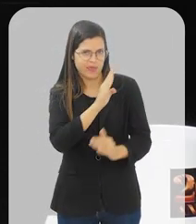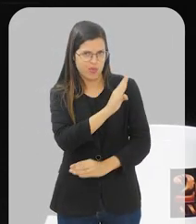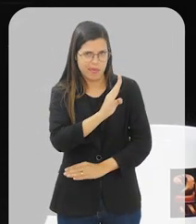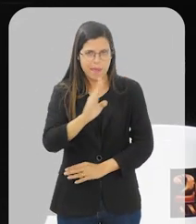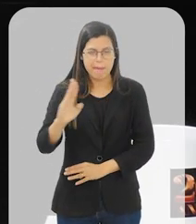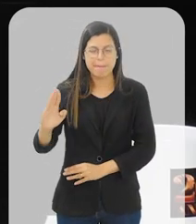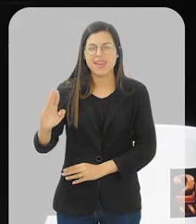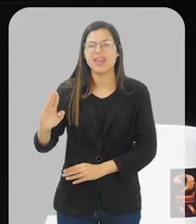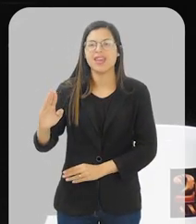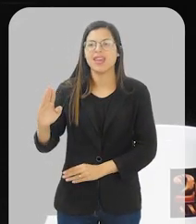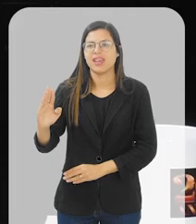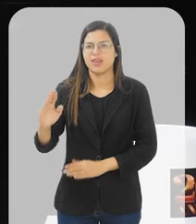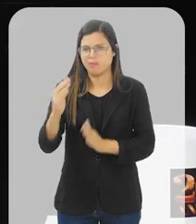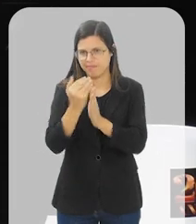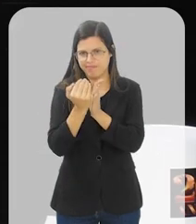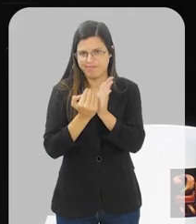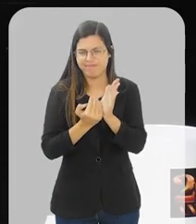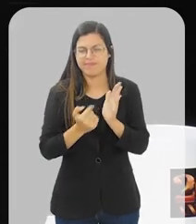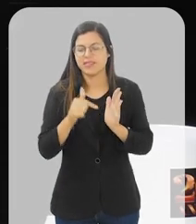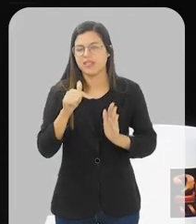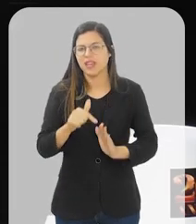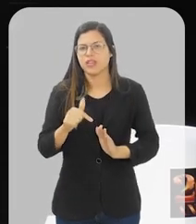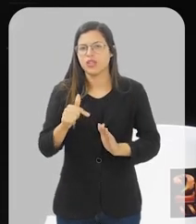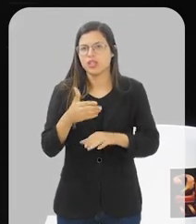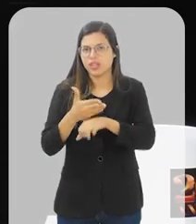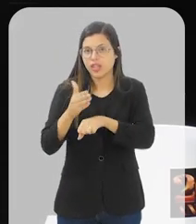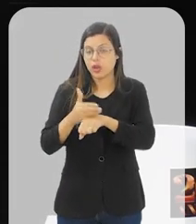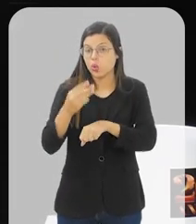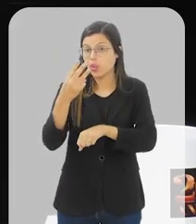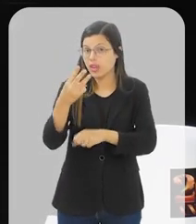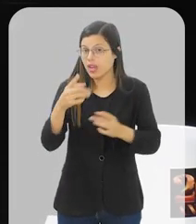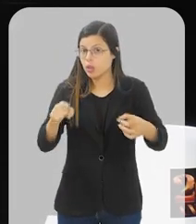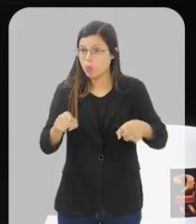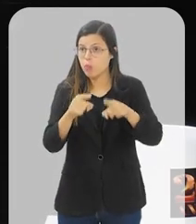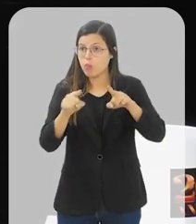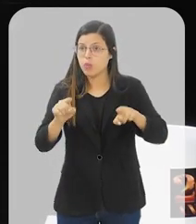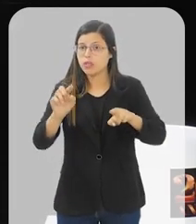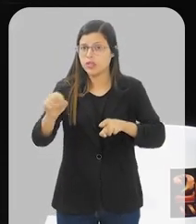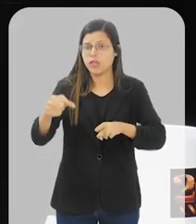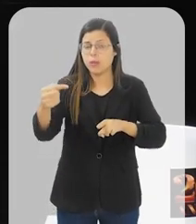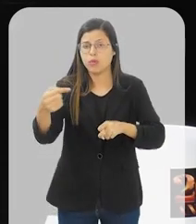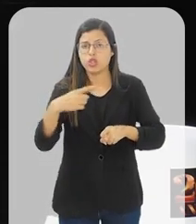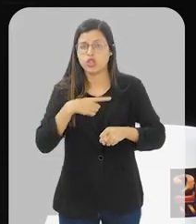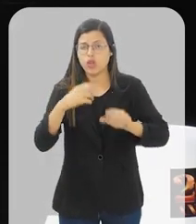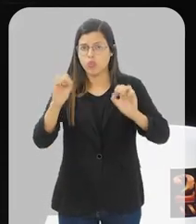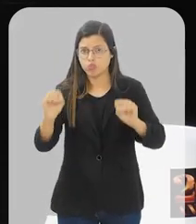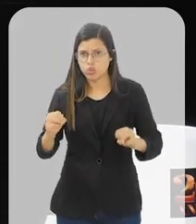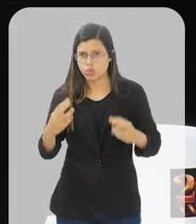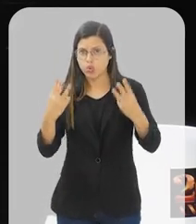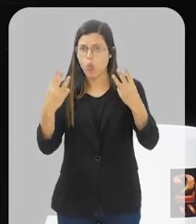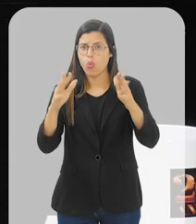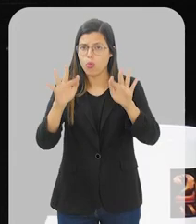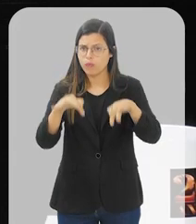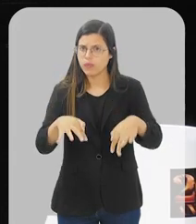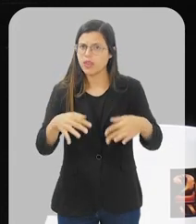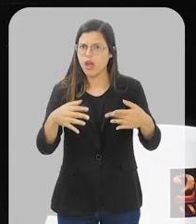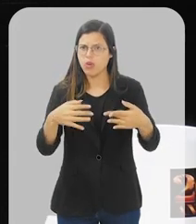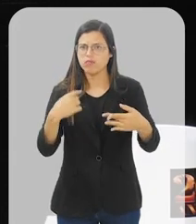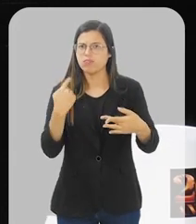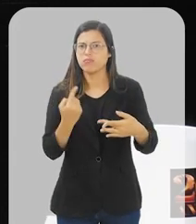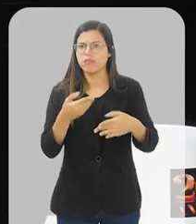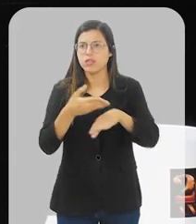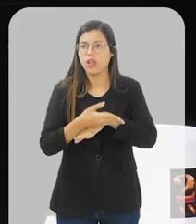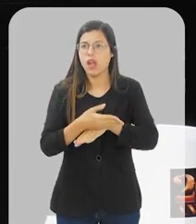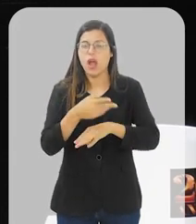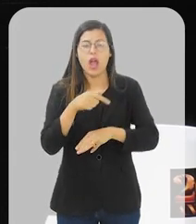gente tocou, a gente ensaiou, se não me engano, 3 músicas para tocar lá. Aí de lá tinha um show no Circo Voador, que a gente ia tocar no final. Aí a Preta falou